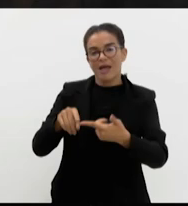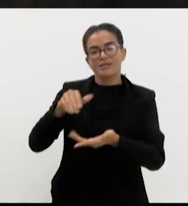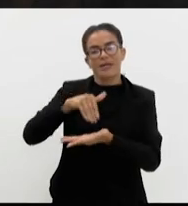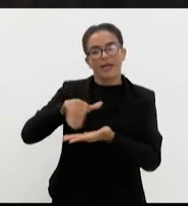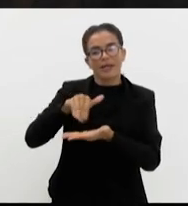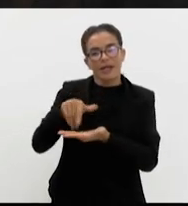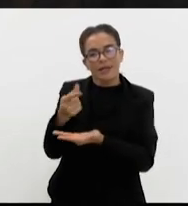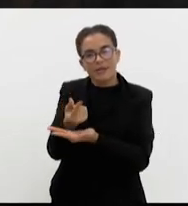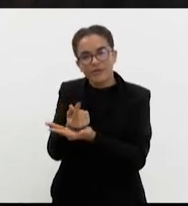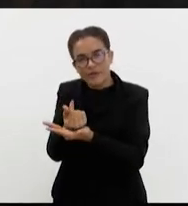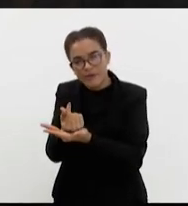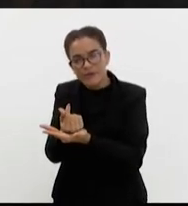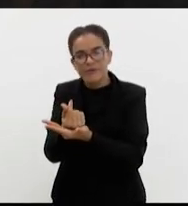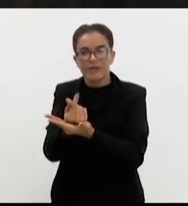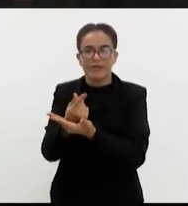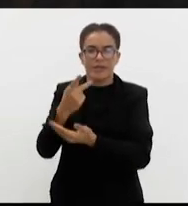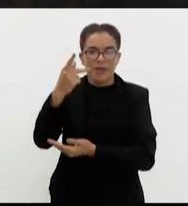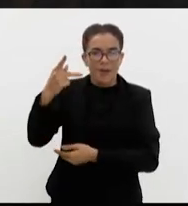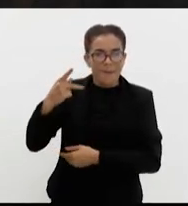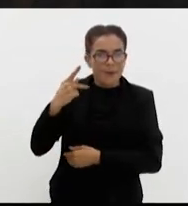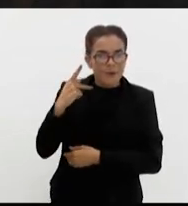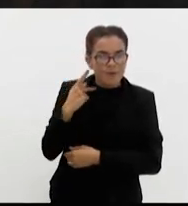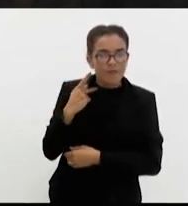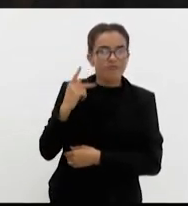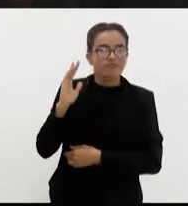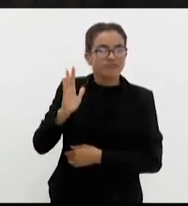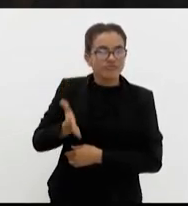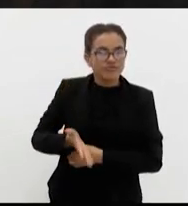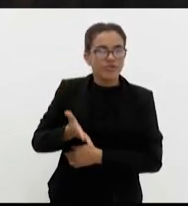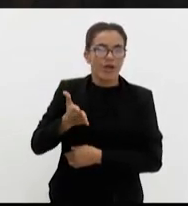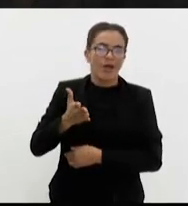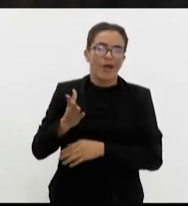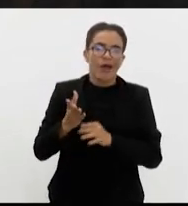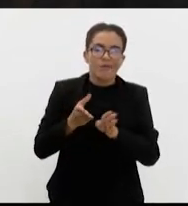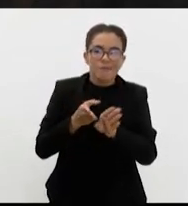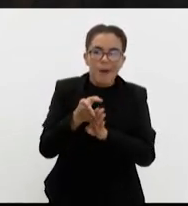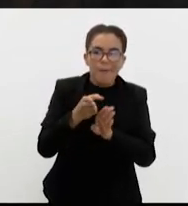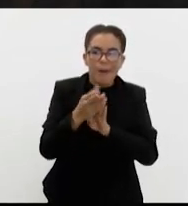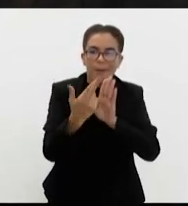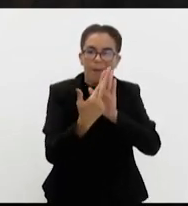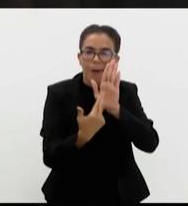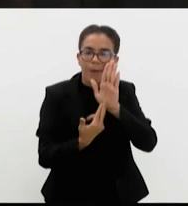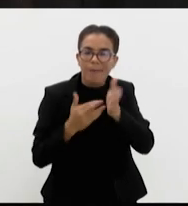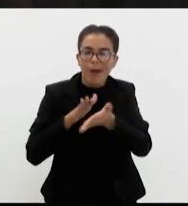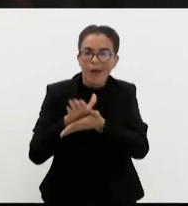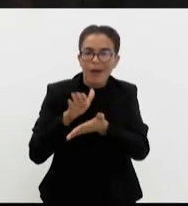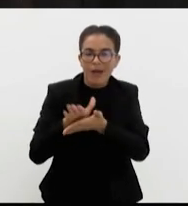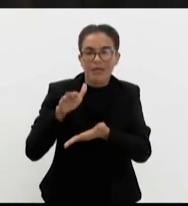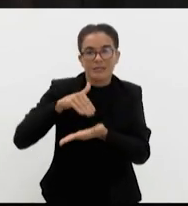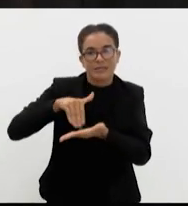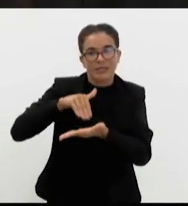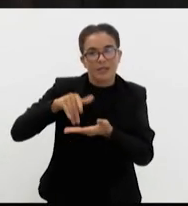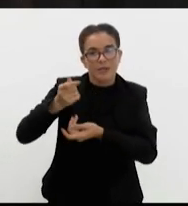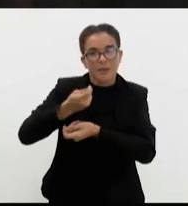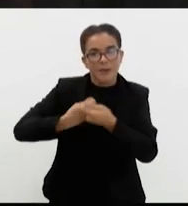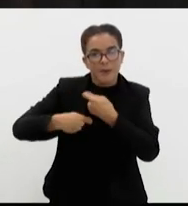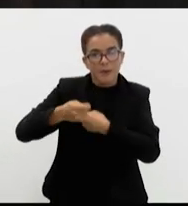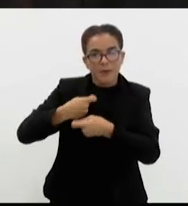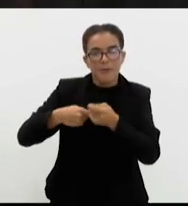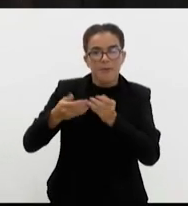fazenda da procuradoria terem feito nota técnica participaram a secretaria de economia do mar